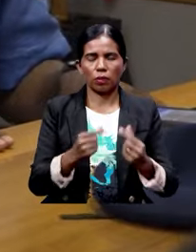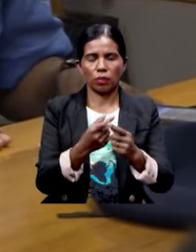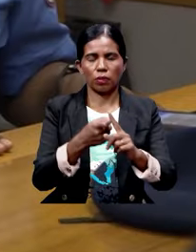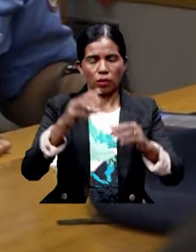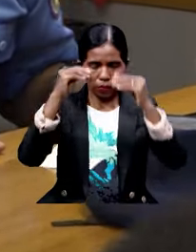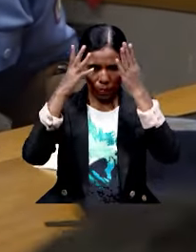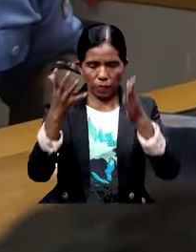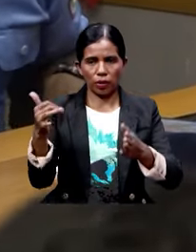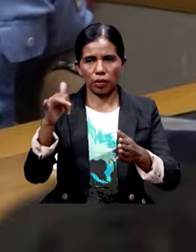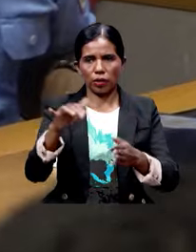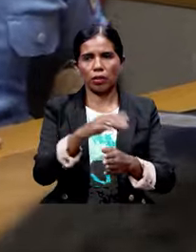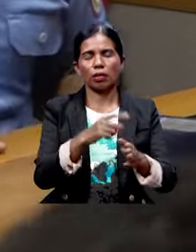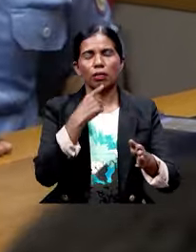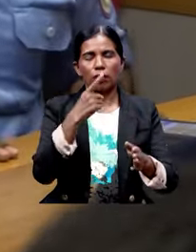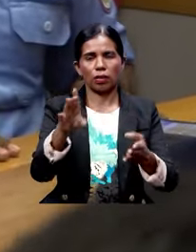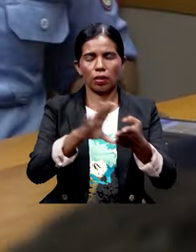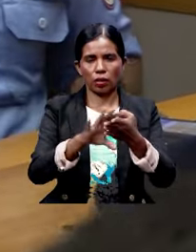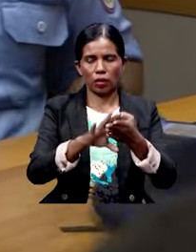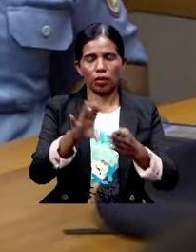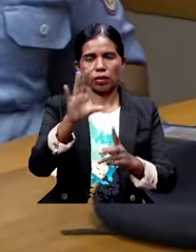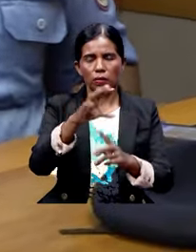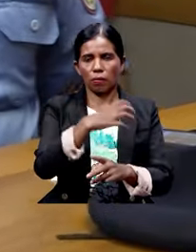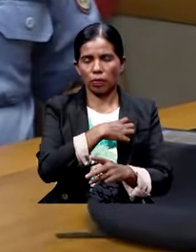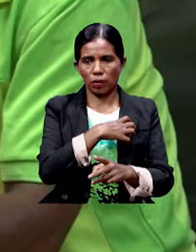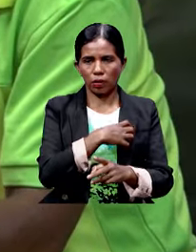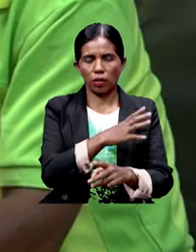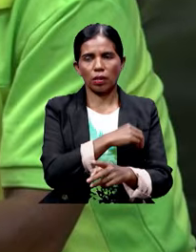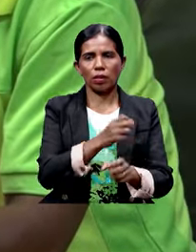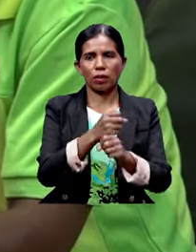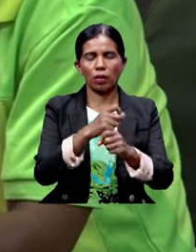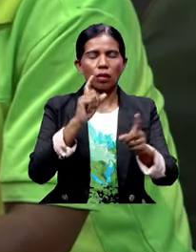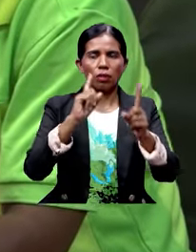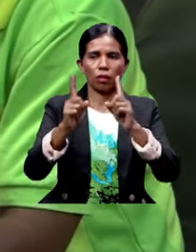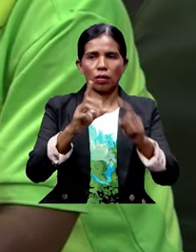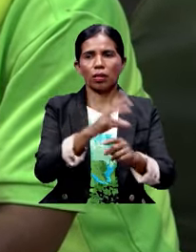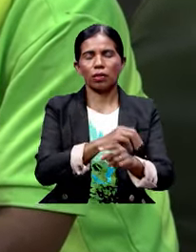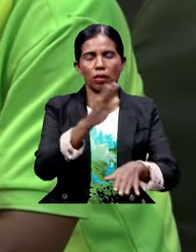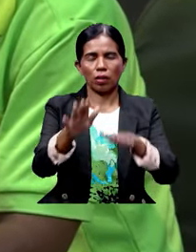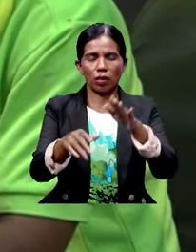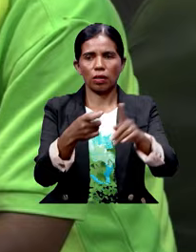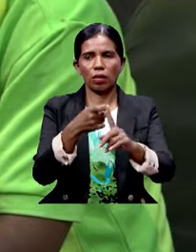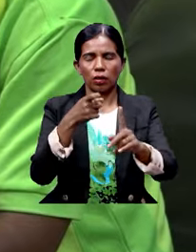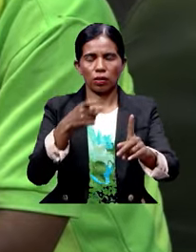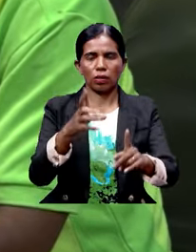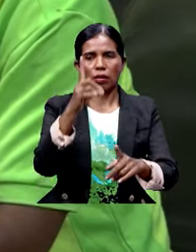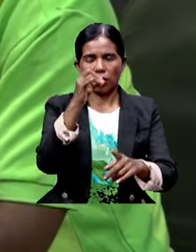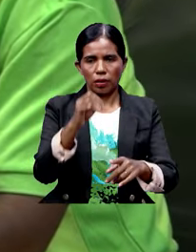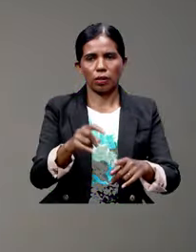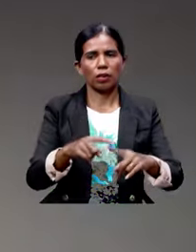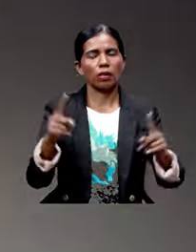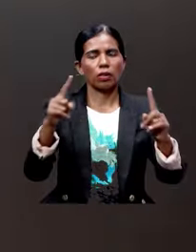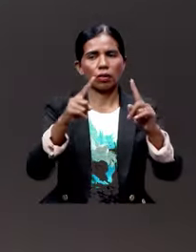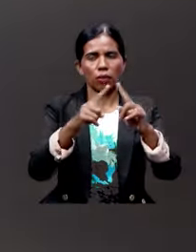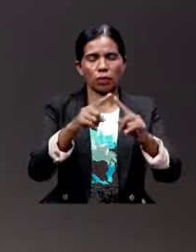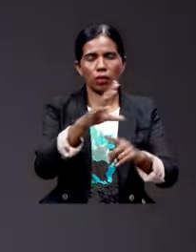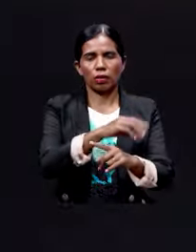profesor kontratado sira hatamo na pedido ba komando jeral Penteli atua lo manifestasaun no marsa husi Centro Convenções Dili to Jardim